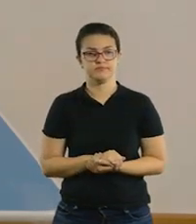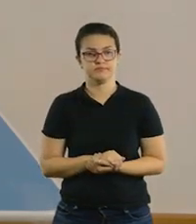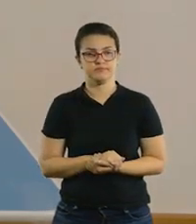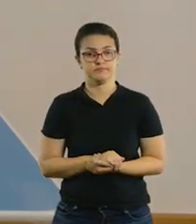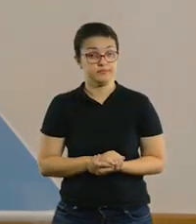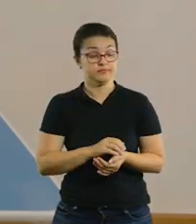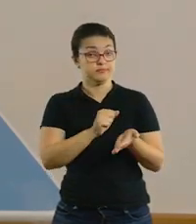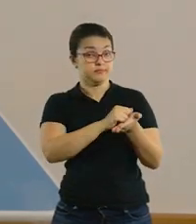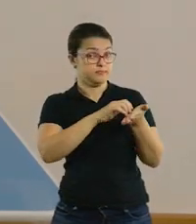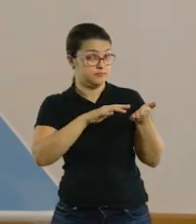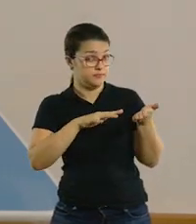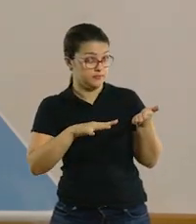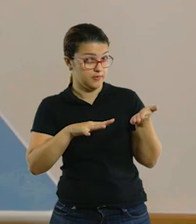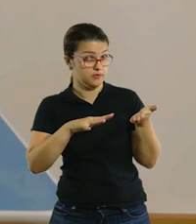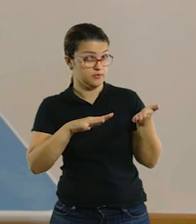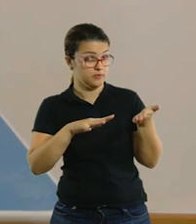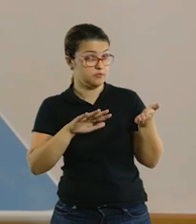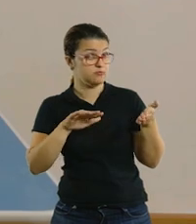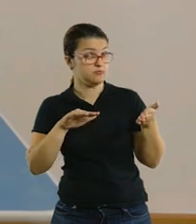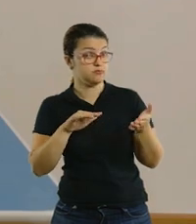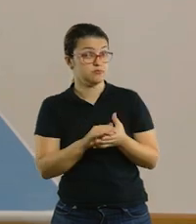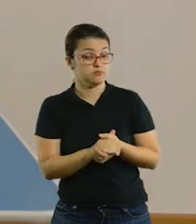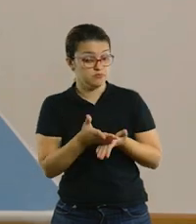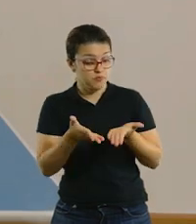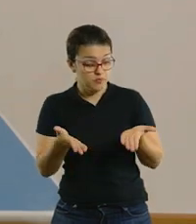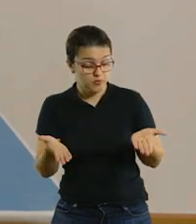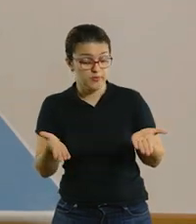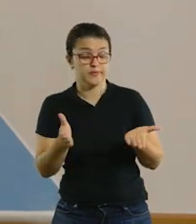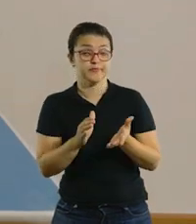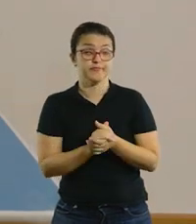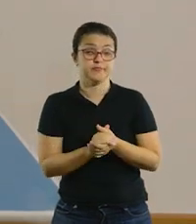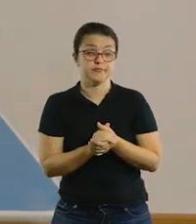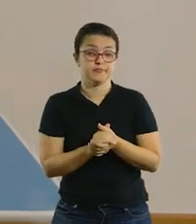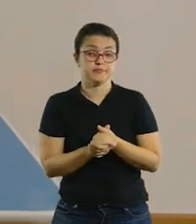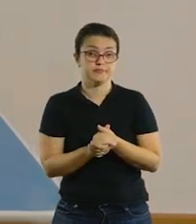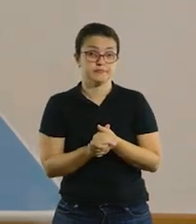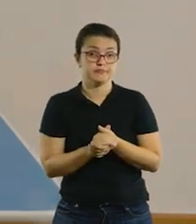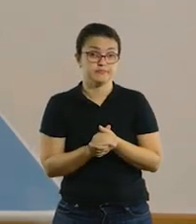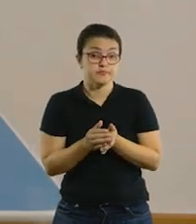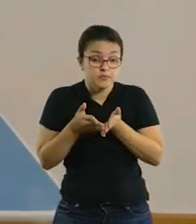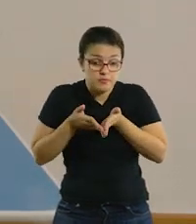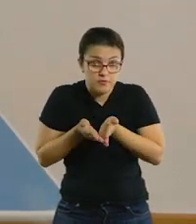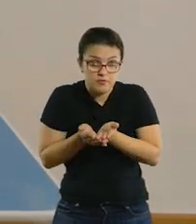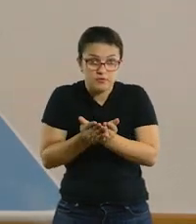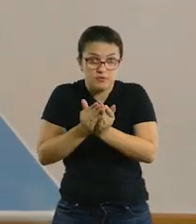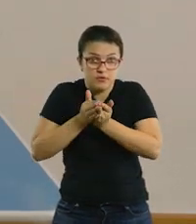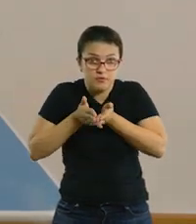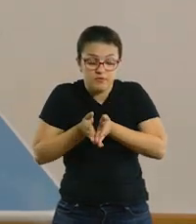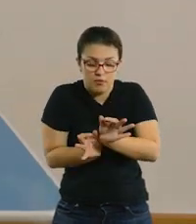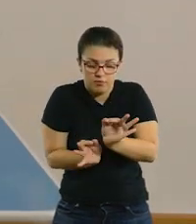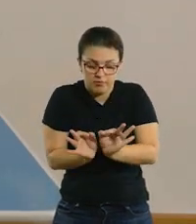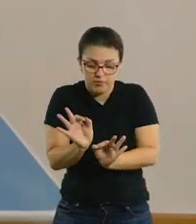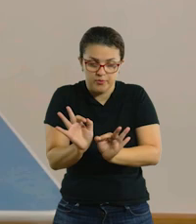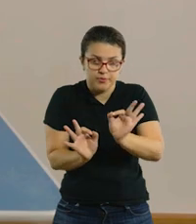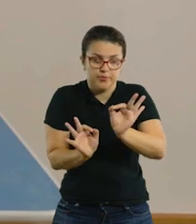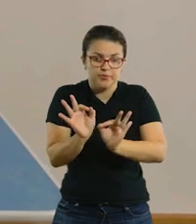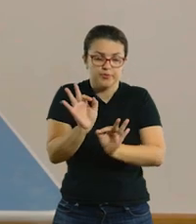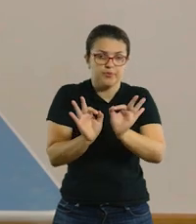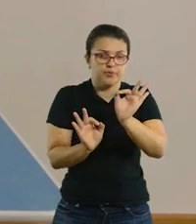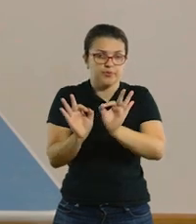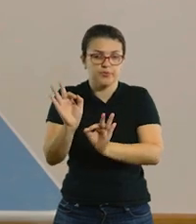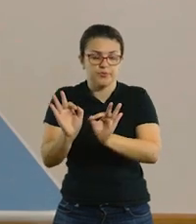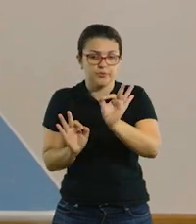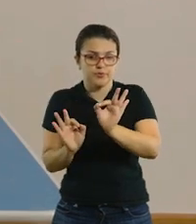essa atividade é a seguinte: vocês vão montar um navio a